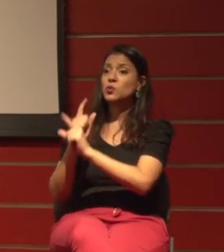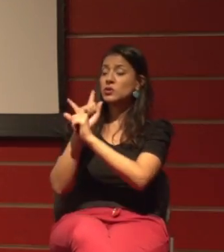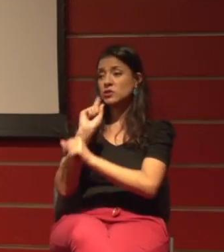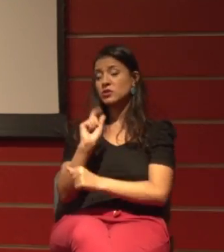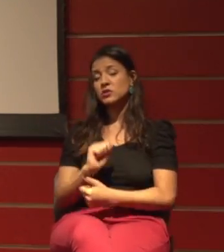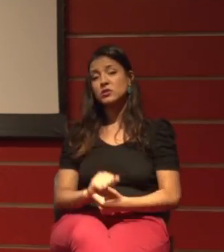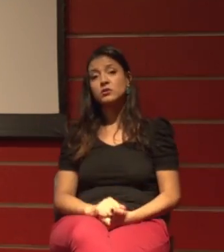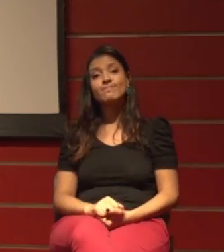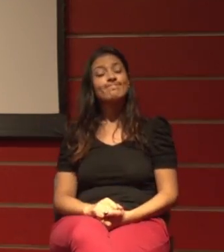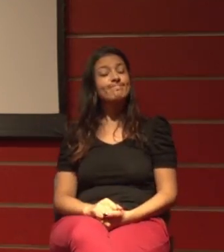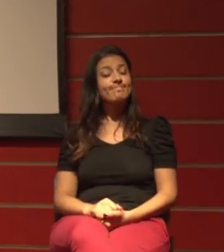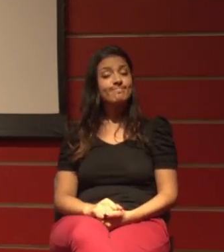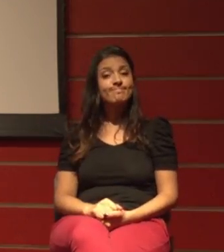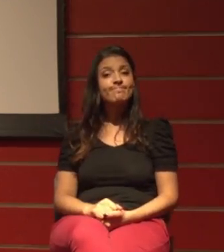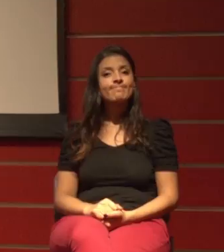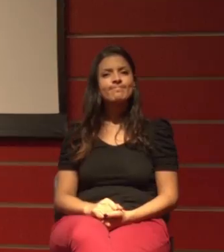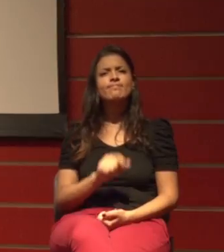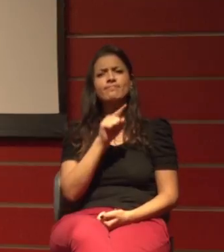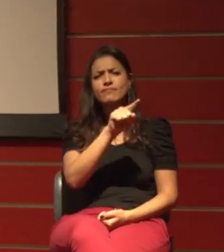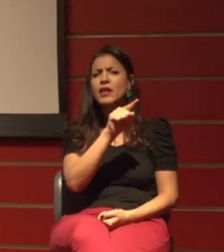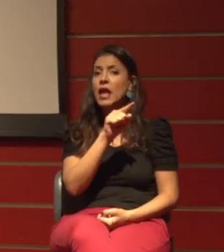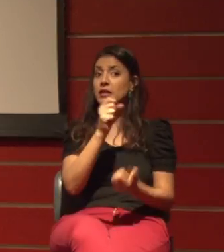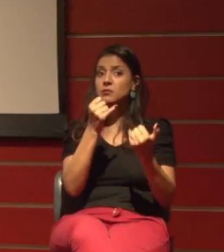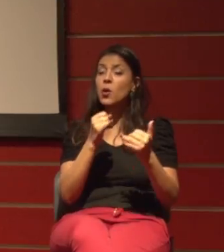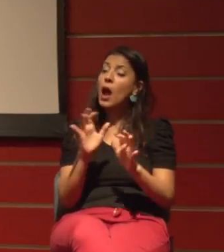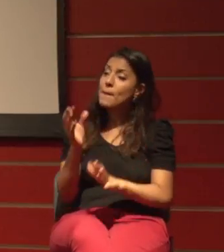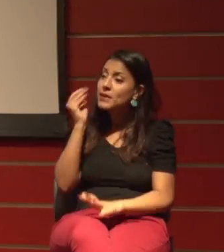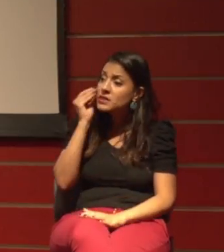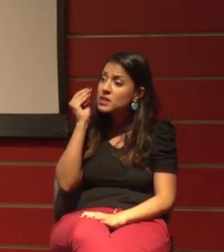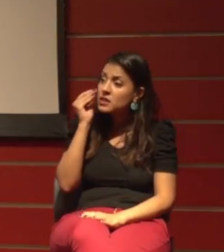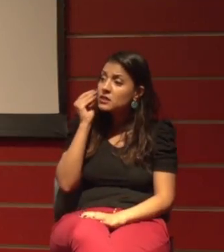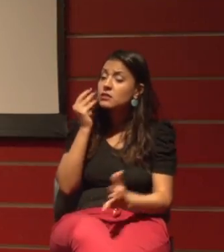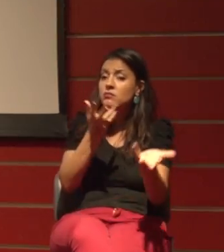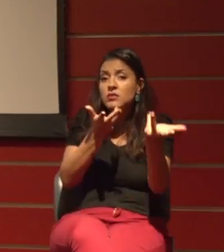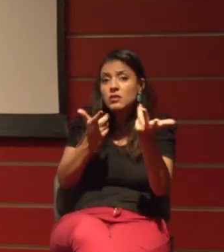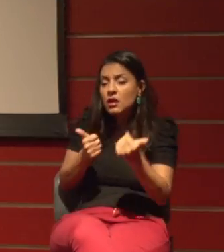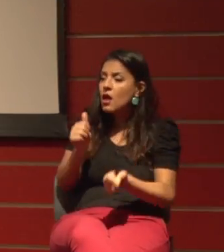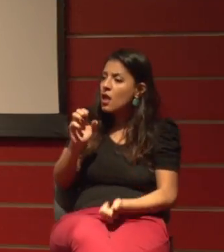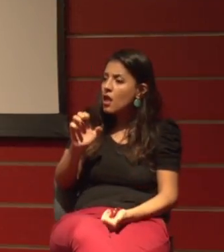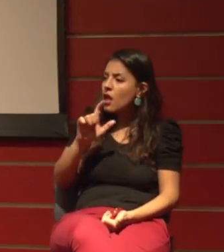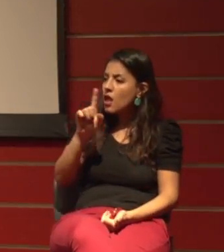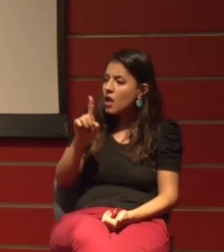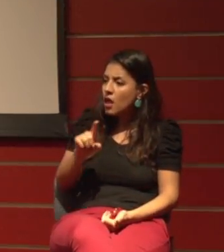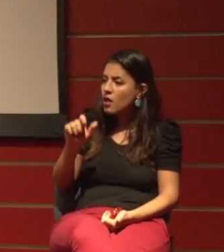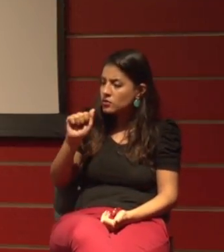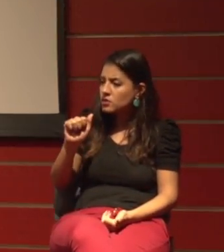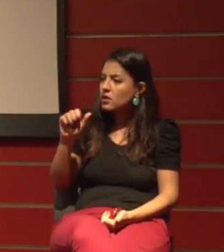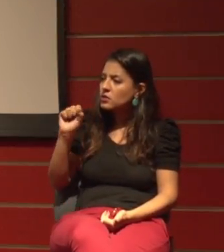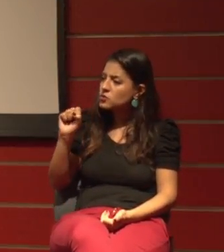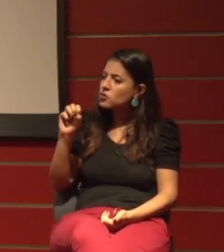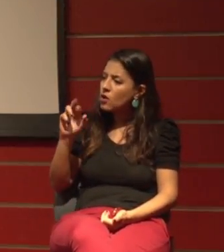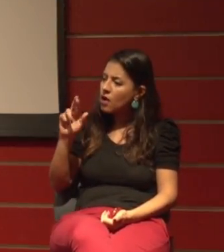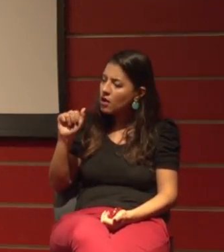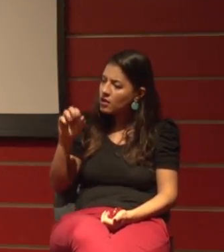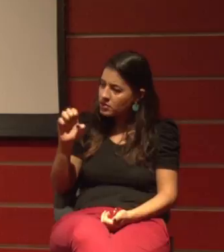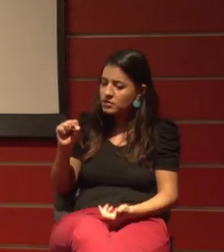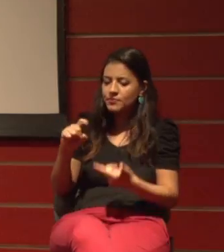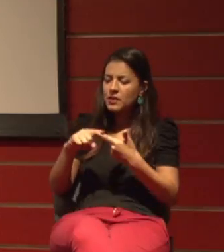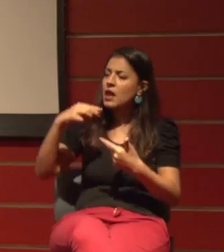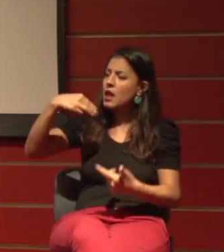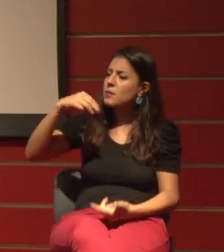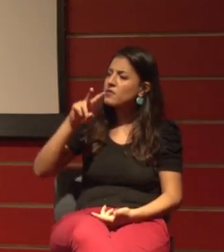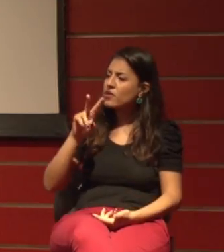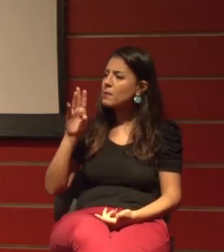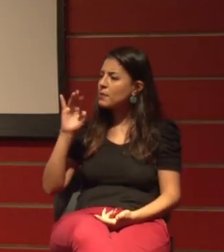encontrou e aí ele falou Mas nós tentamos trazer a Elsa suares e o mvb né e e a